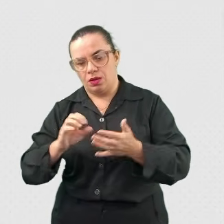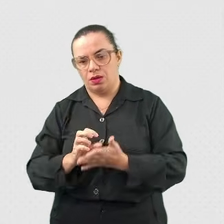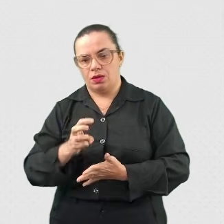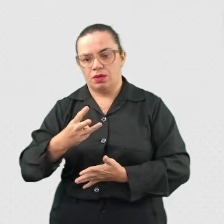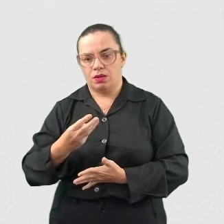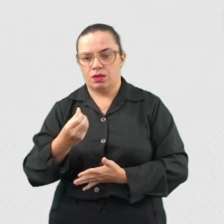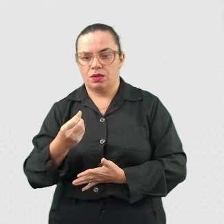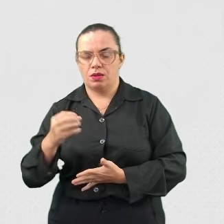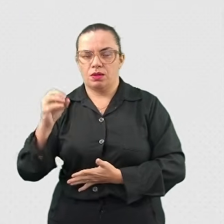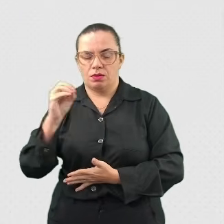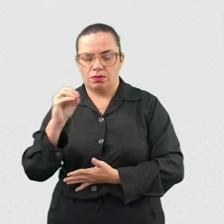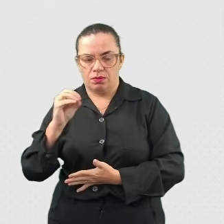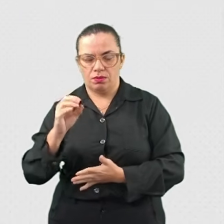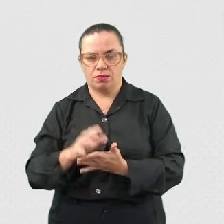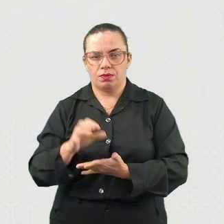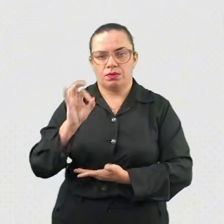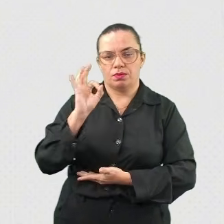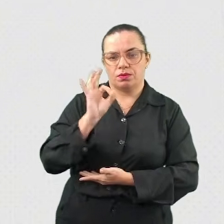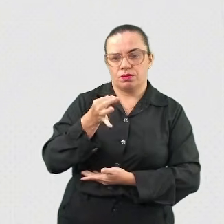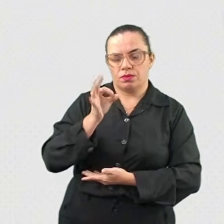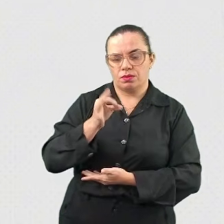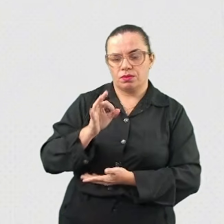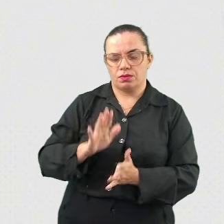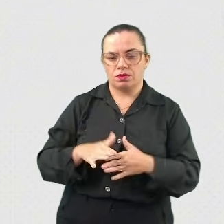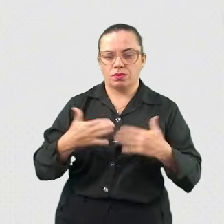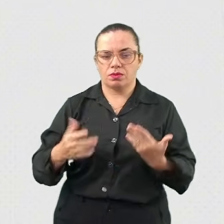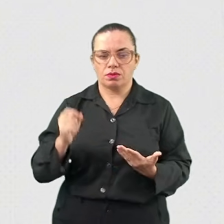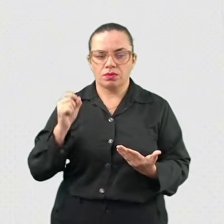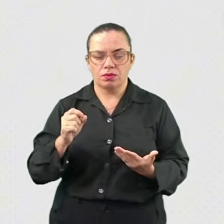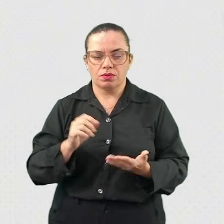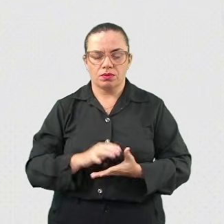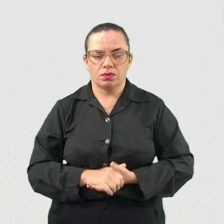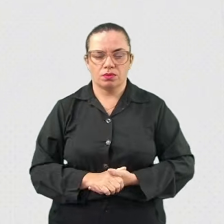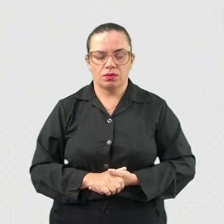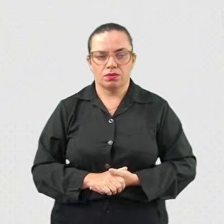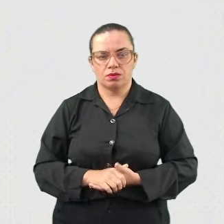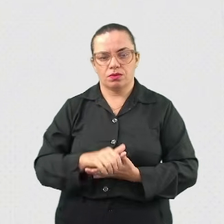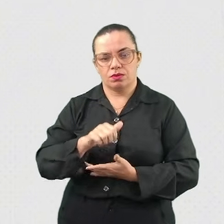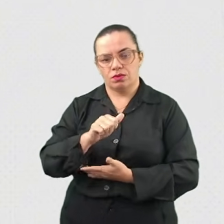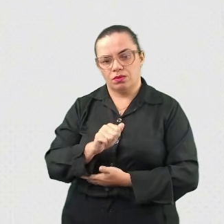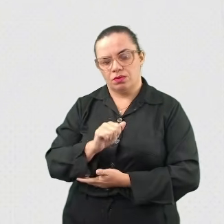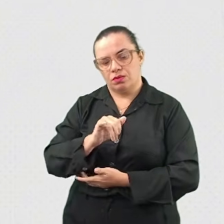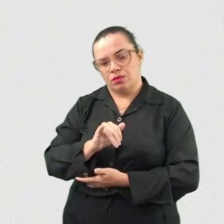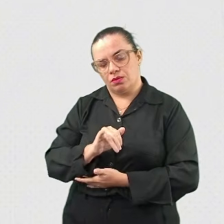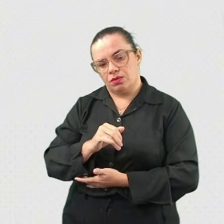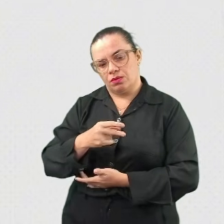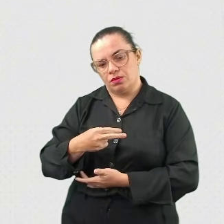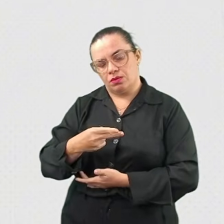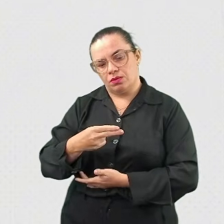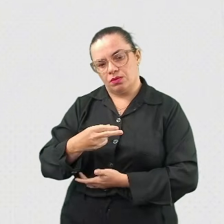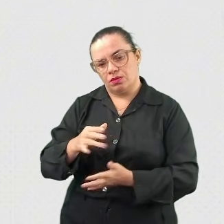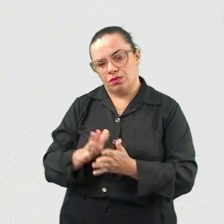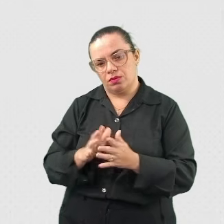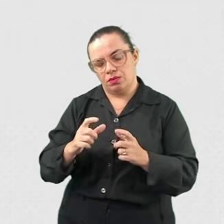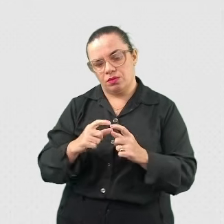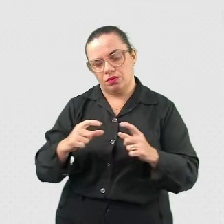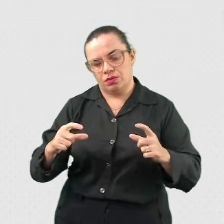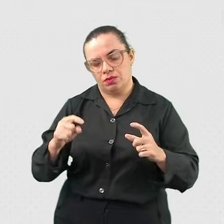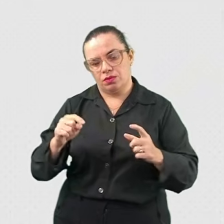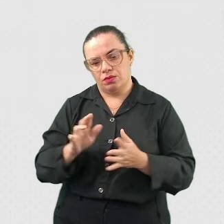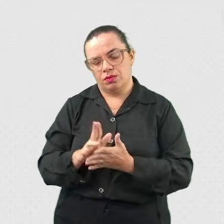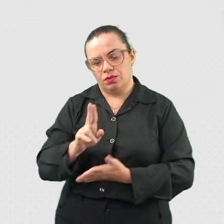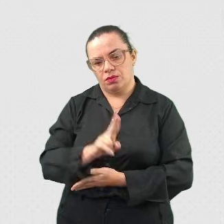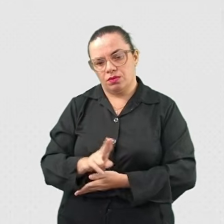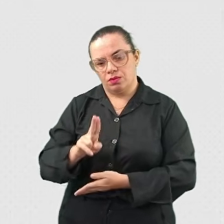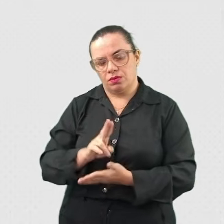graus, certinho? E o ângulo interno, né? Vamos colocar aqui a fórmula do ângulo interno,